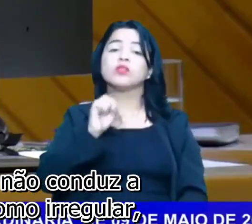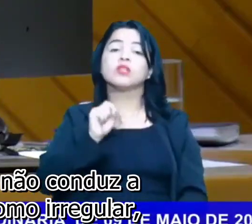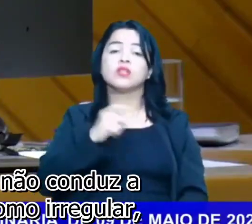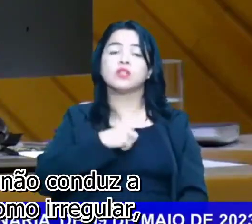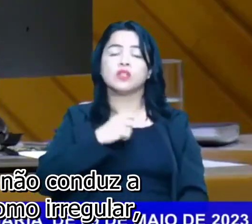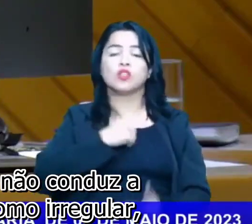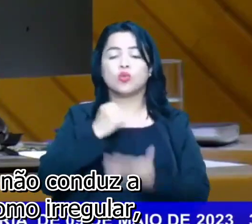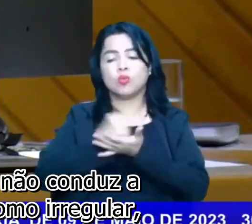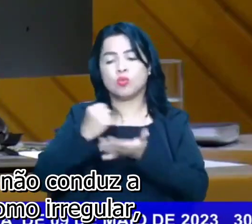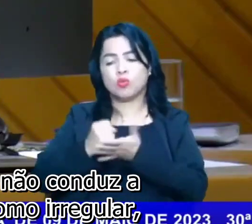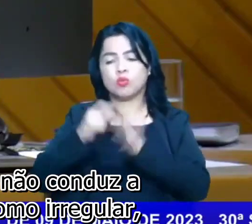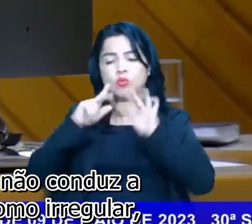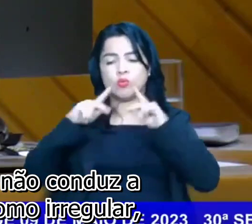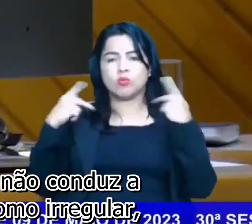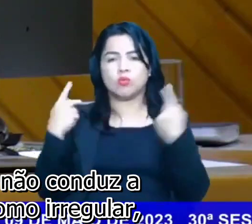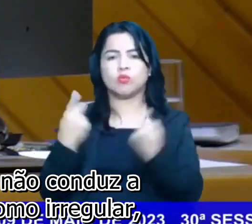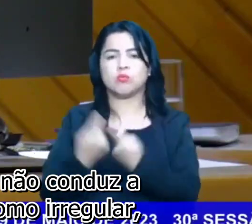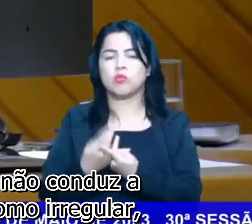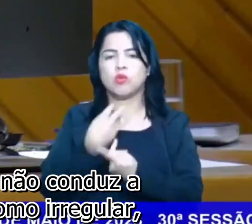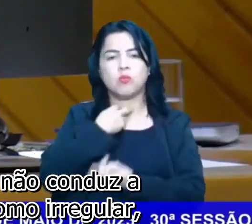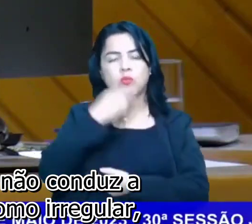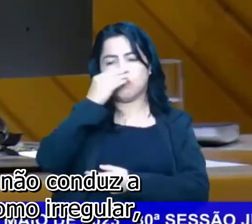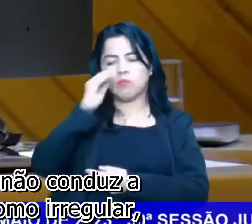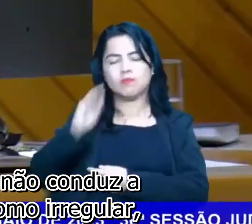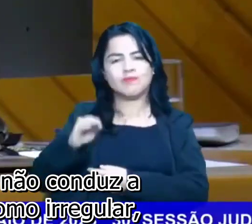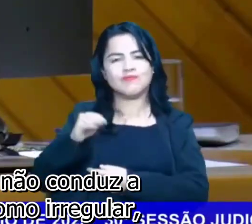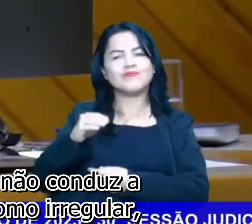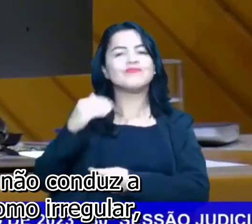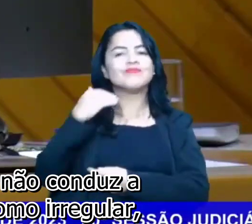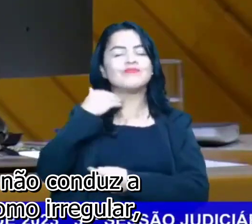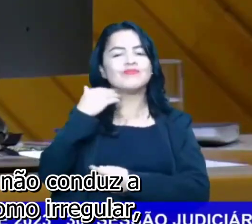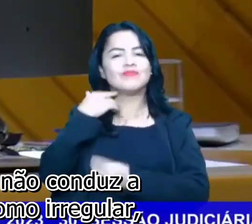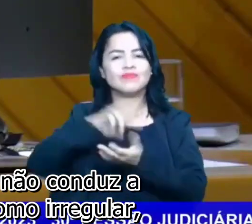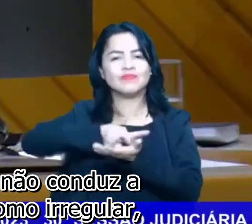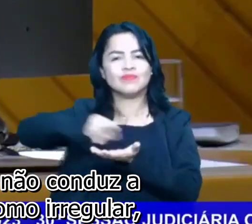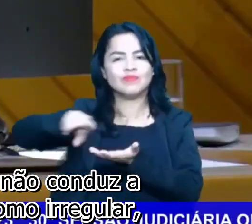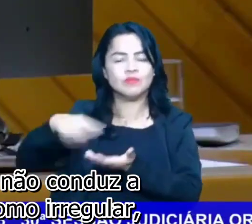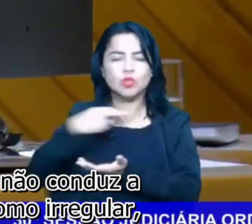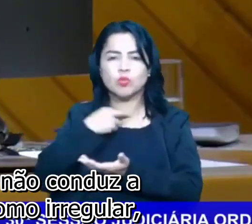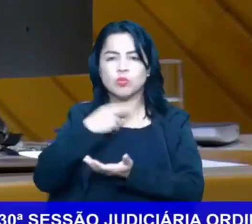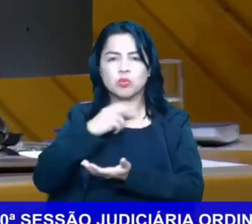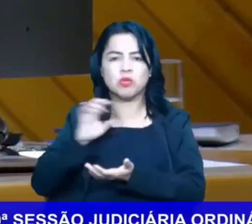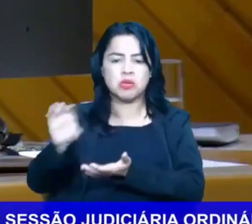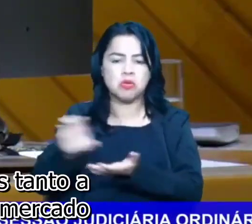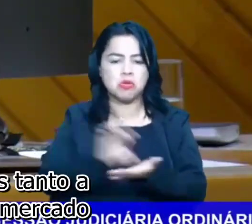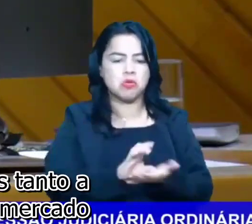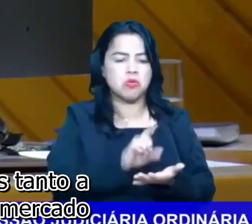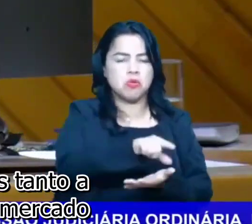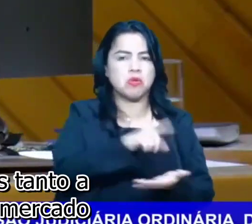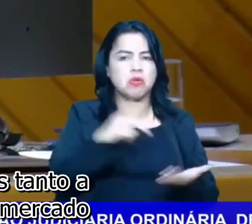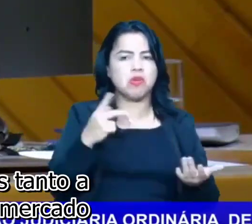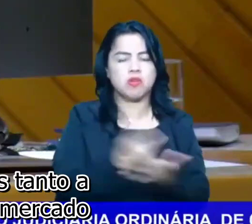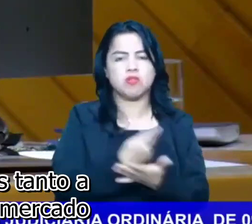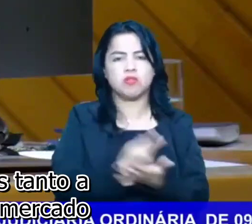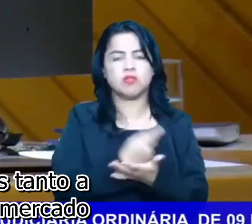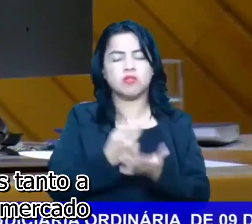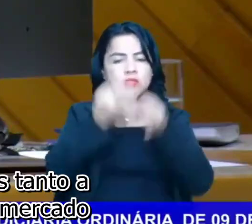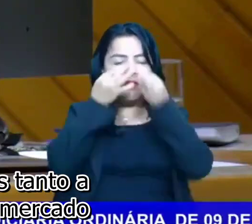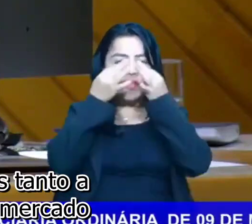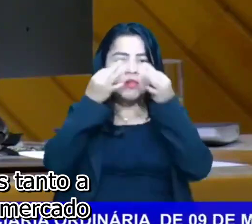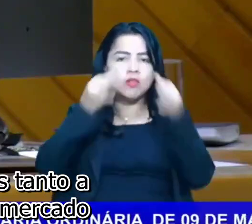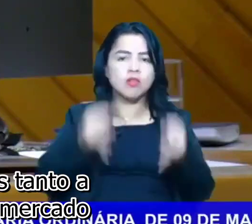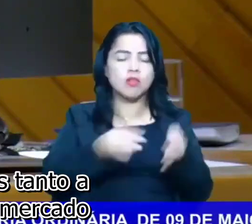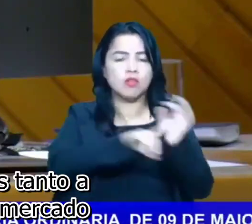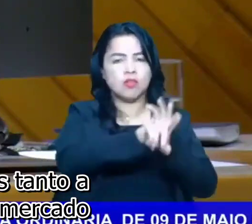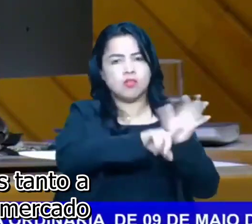de parente por si só não conduz à rejeição das contas, tampouco caracteriza gasto como irregular, devendo ser observadas na análise